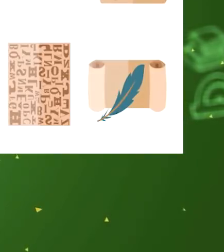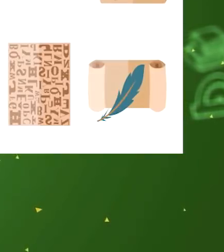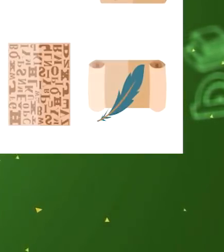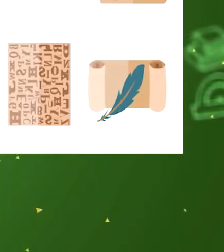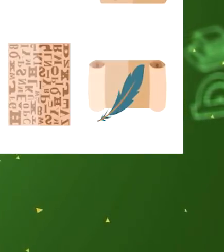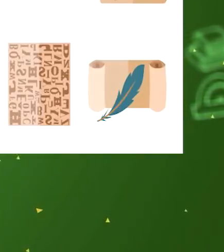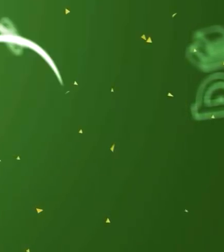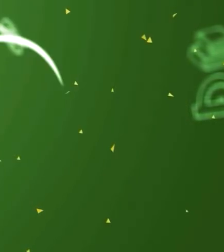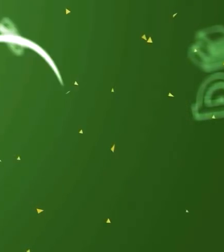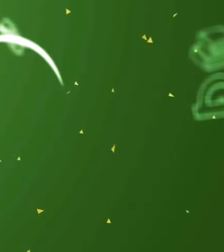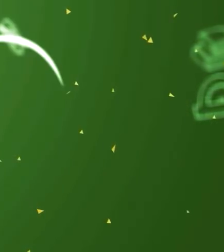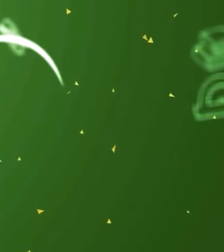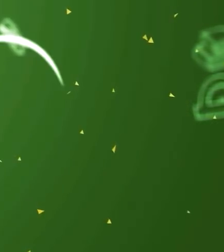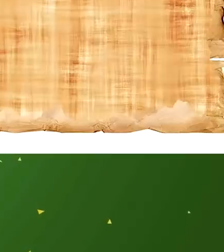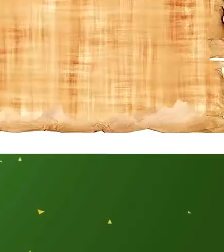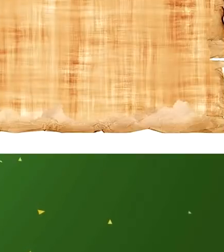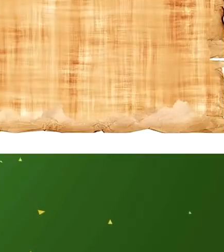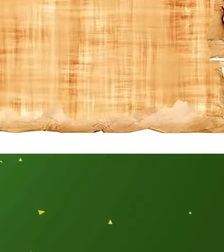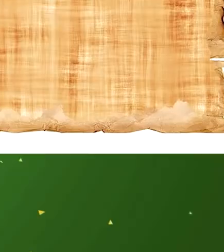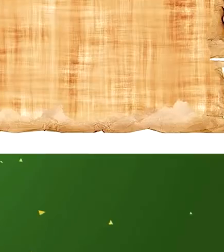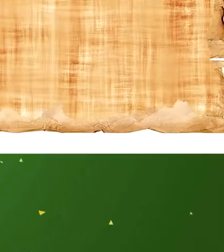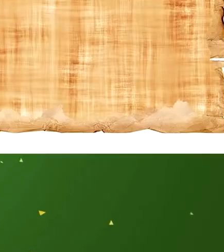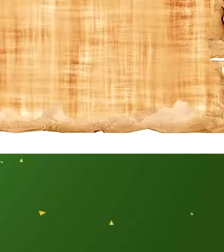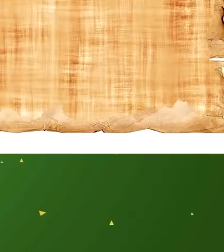gráficas, tais como